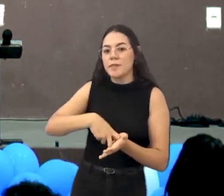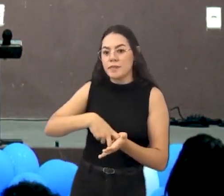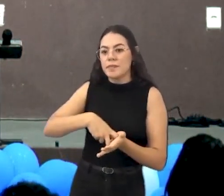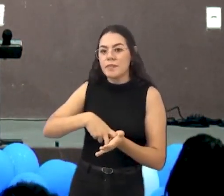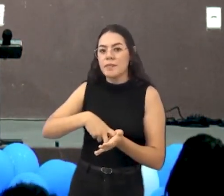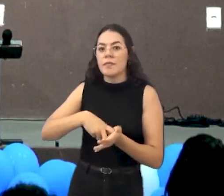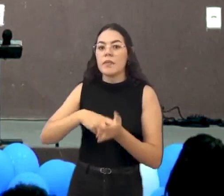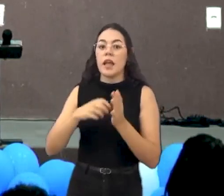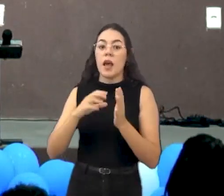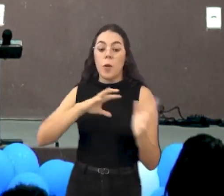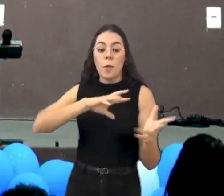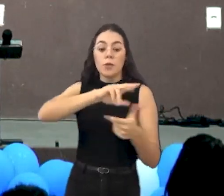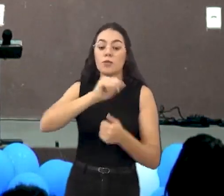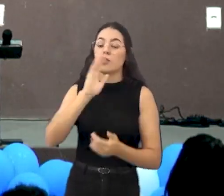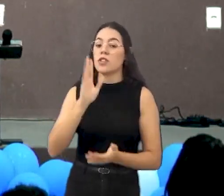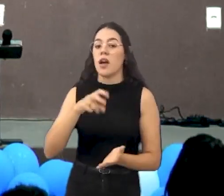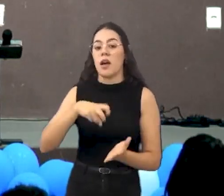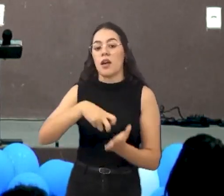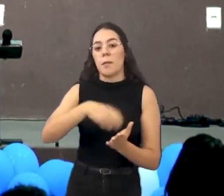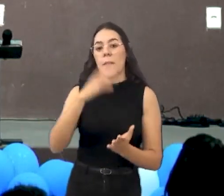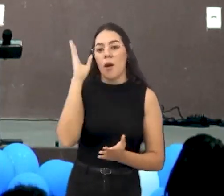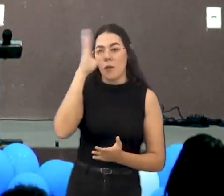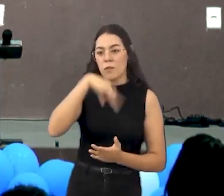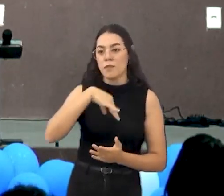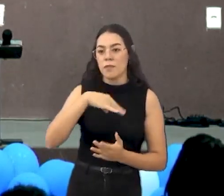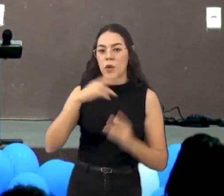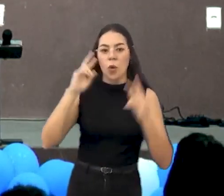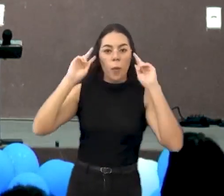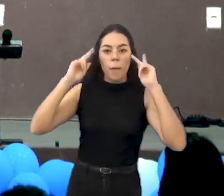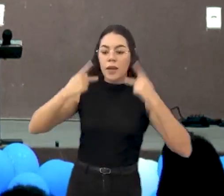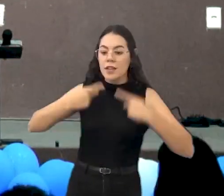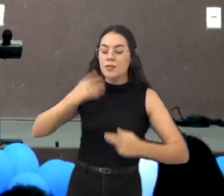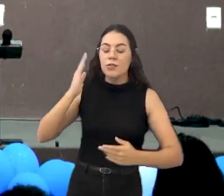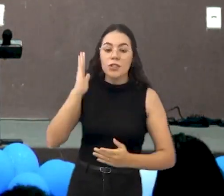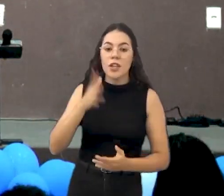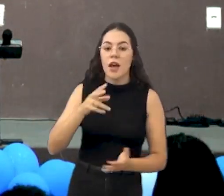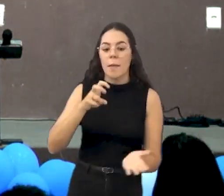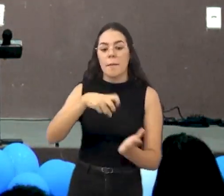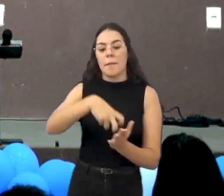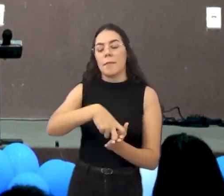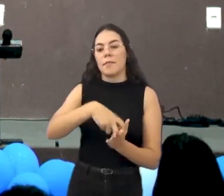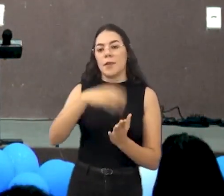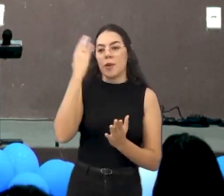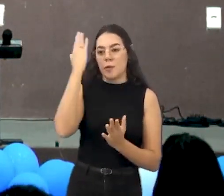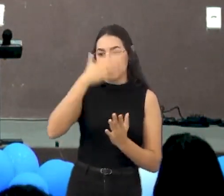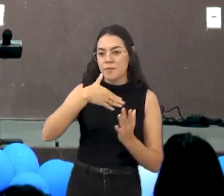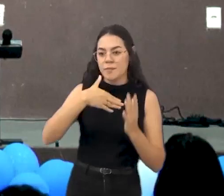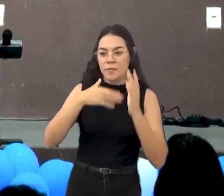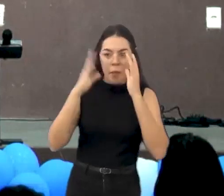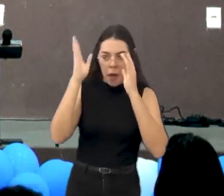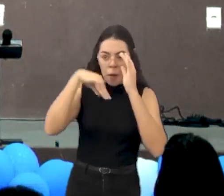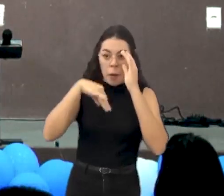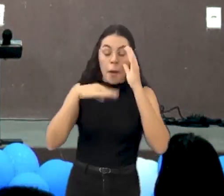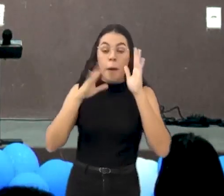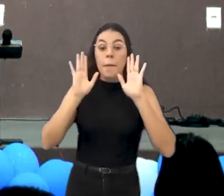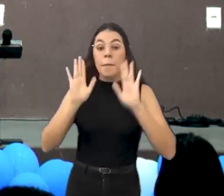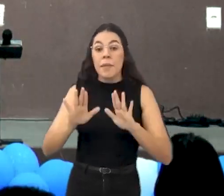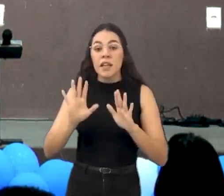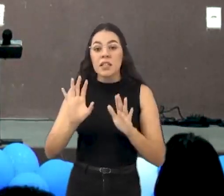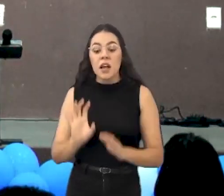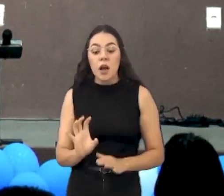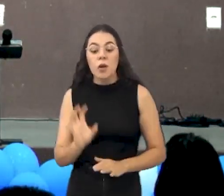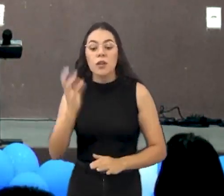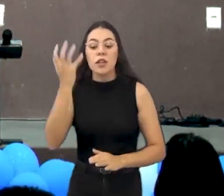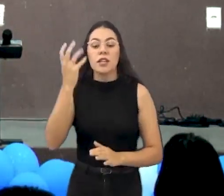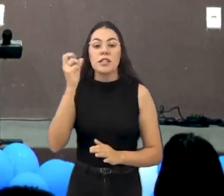Obviamente, a terra já é maldita. Obviamente, o homem já está sob a condição de maldição. Mas o que de fato acontece quando aqueles